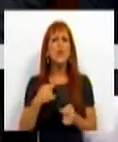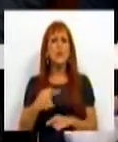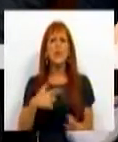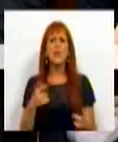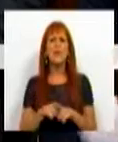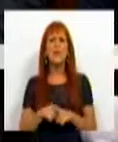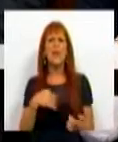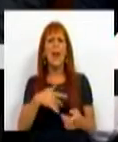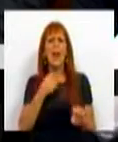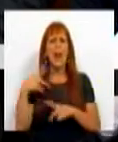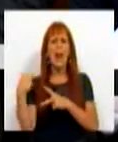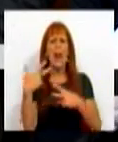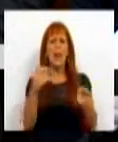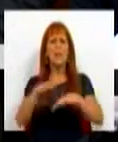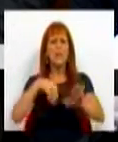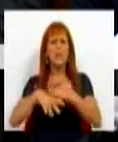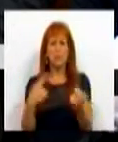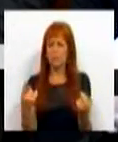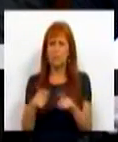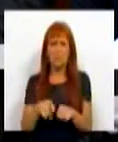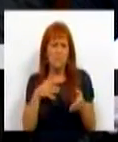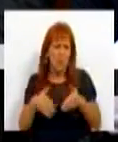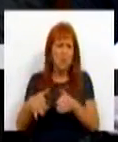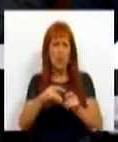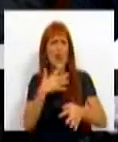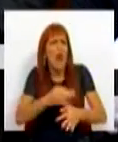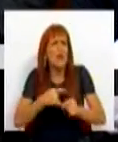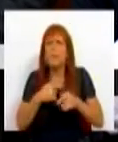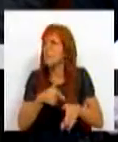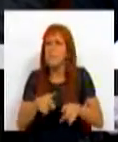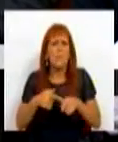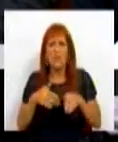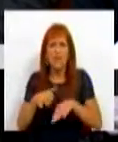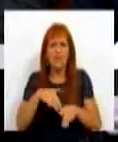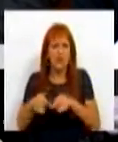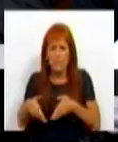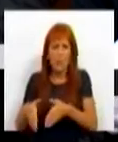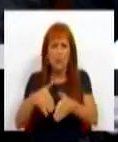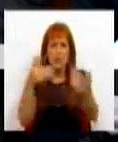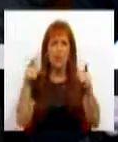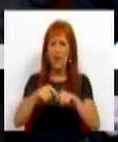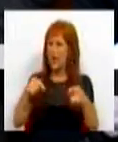crença inabalável na austeridade e fizeram esse percurso, essa crença inabalável fez-lhes fazer este percurso